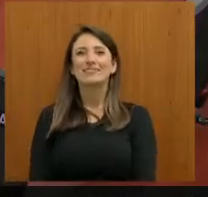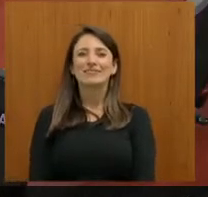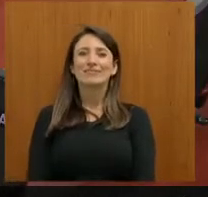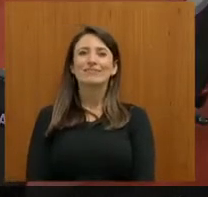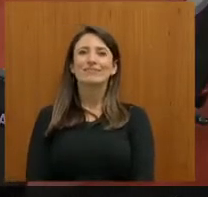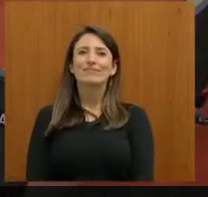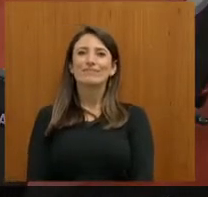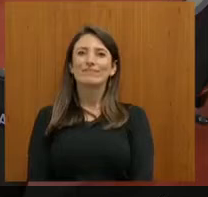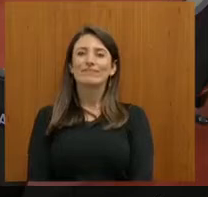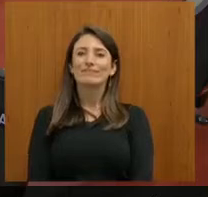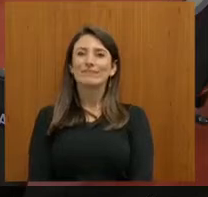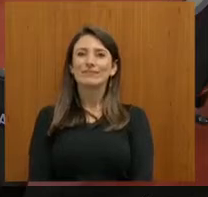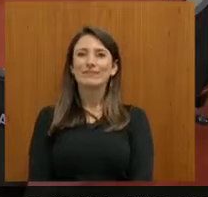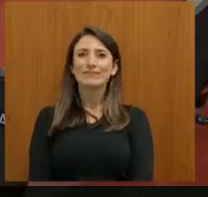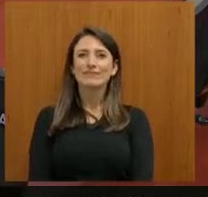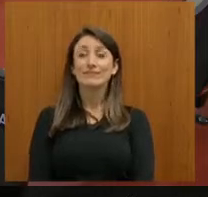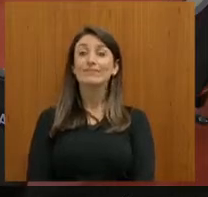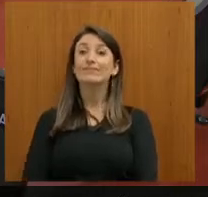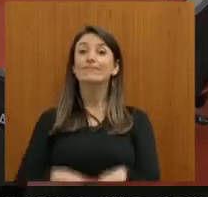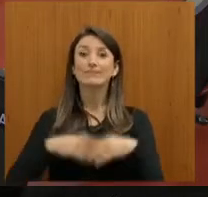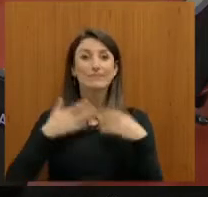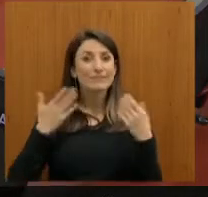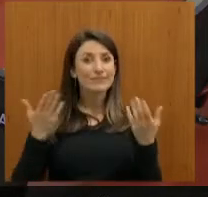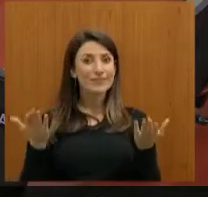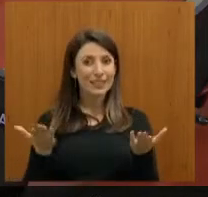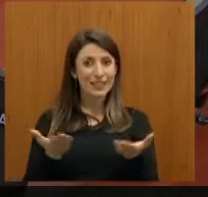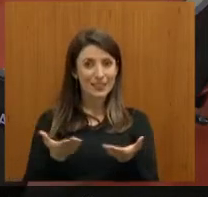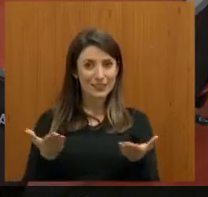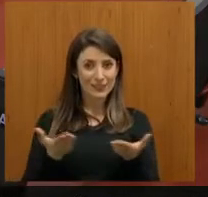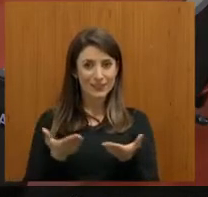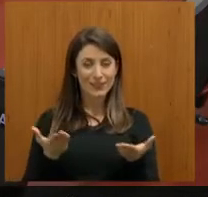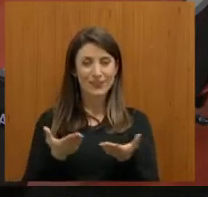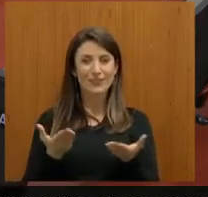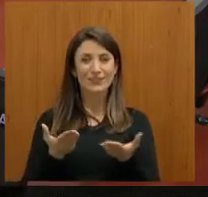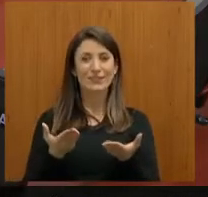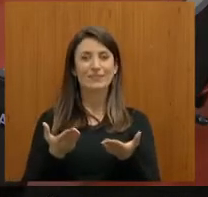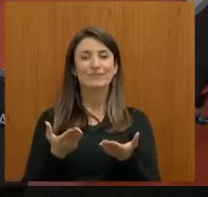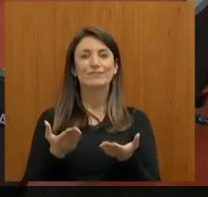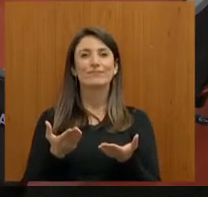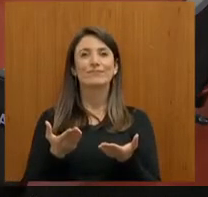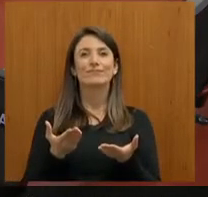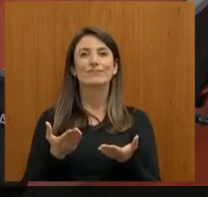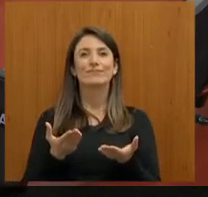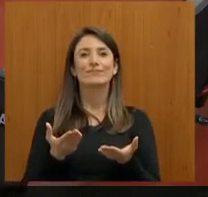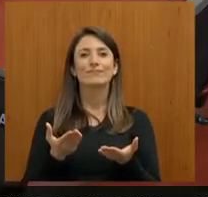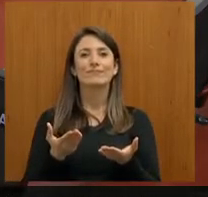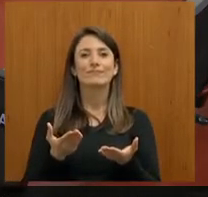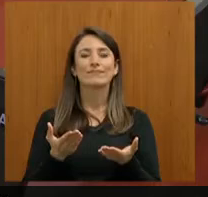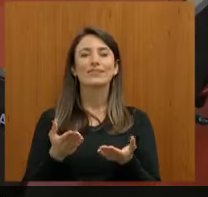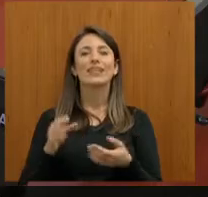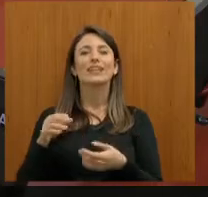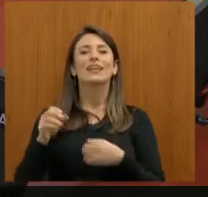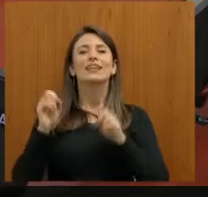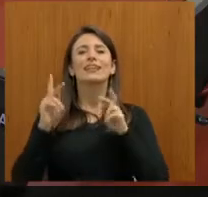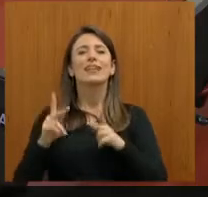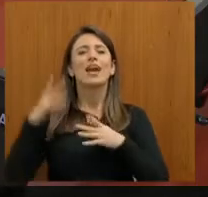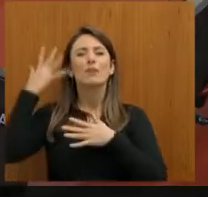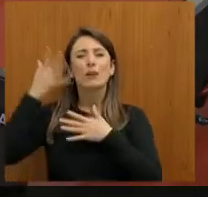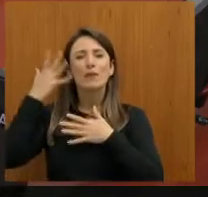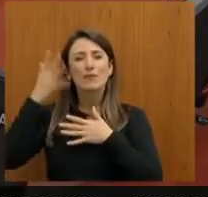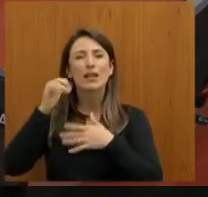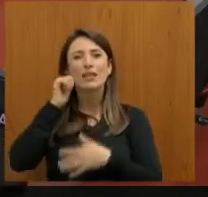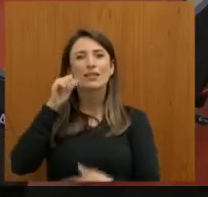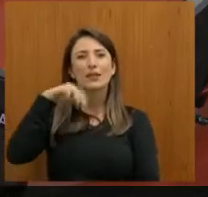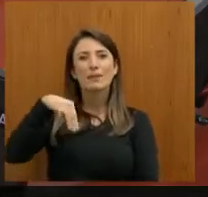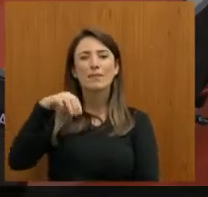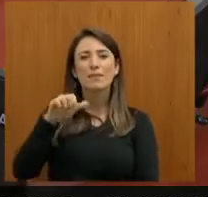e agora nós vamos ouvir a Maria Cecília Pinto de